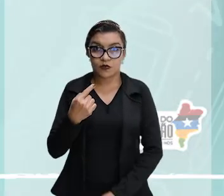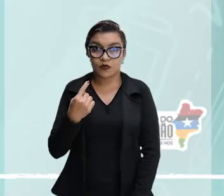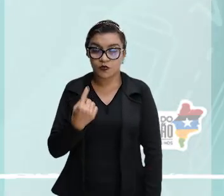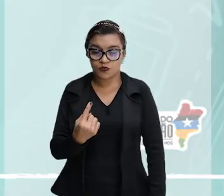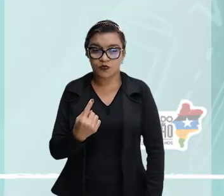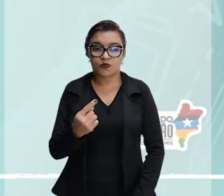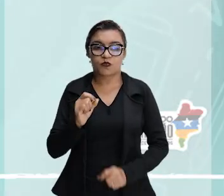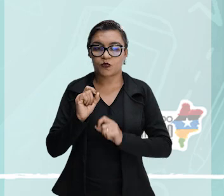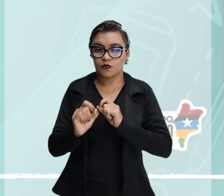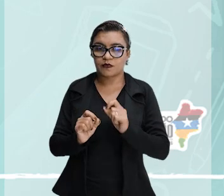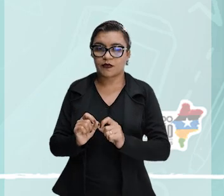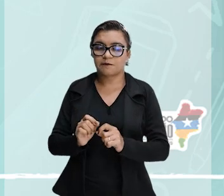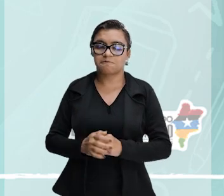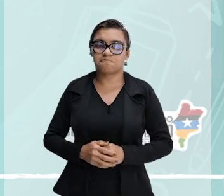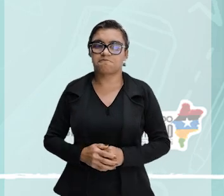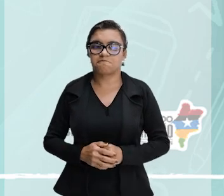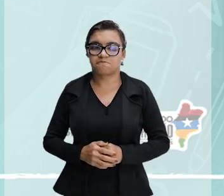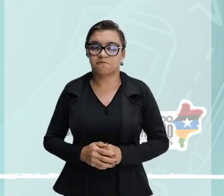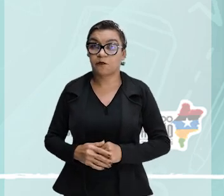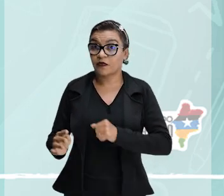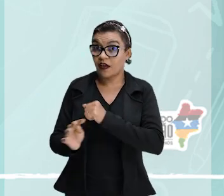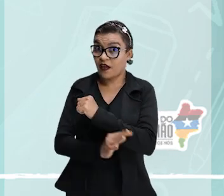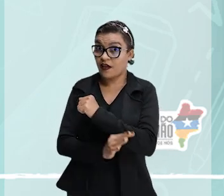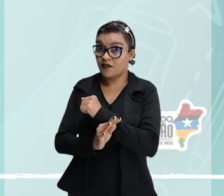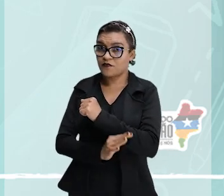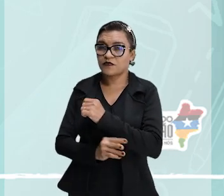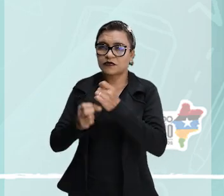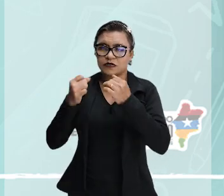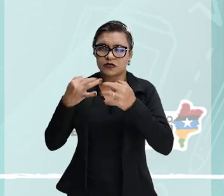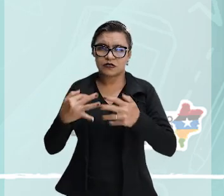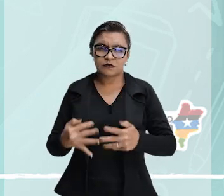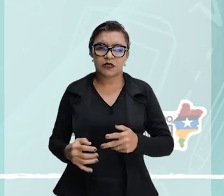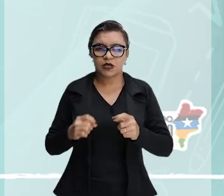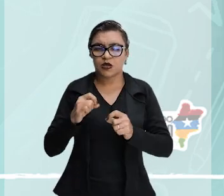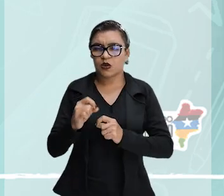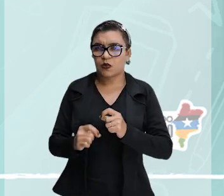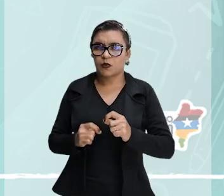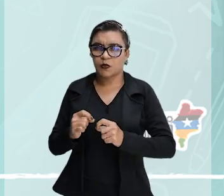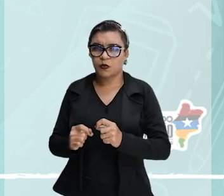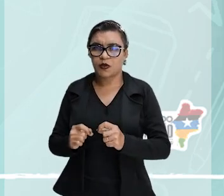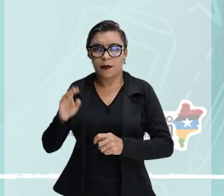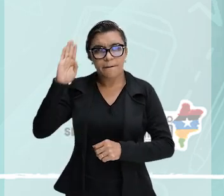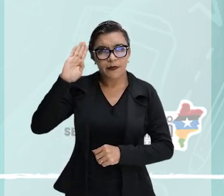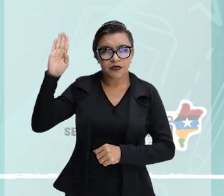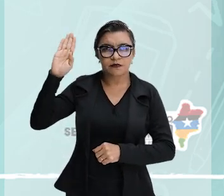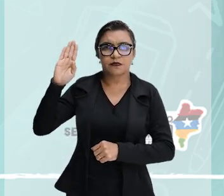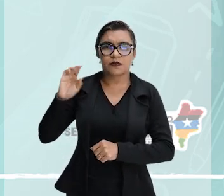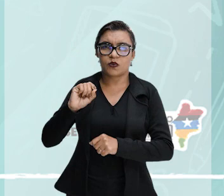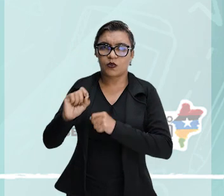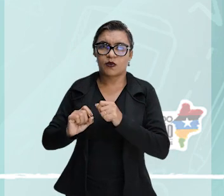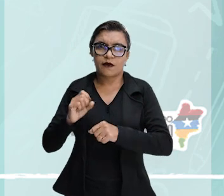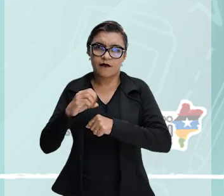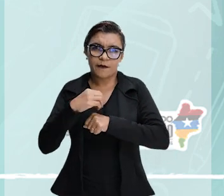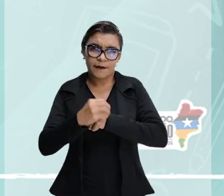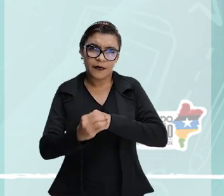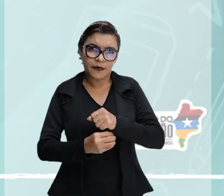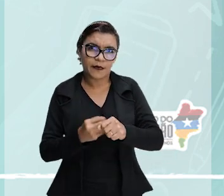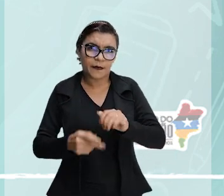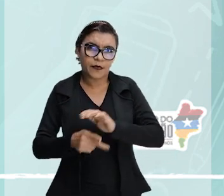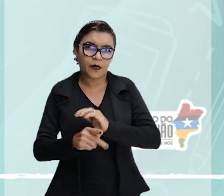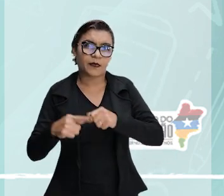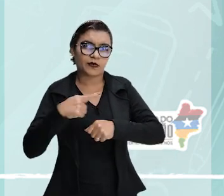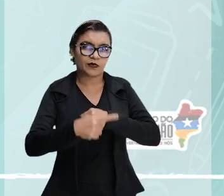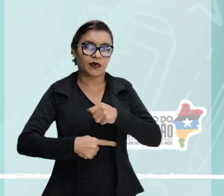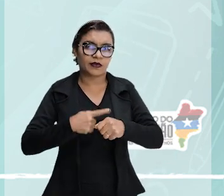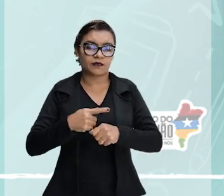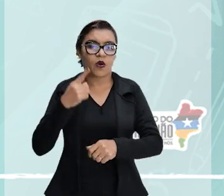seguinte: de acordo com a física clássica, as principais partículas elementares constituintes do átomo são: letra